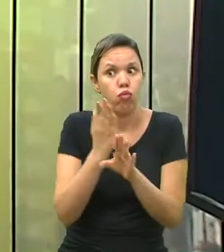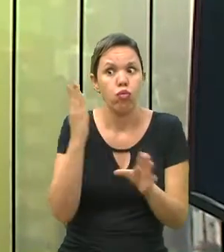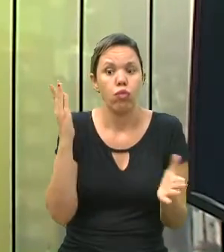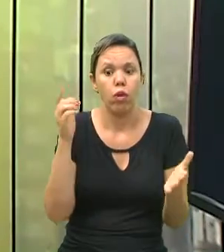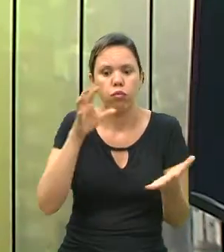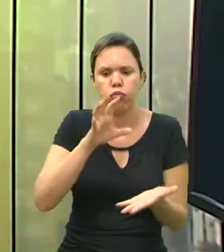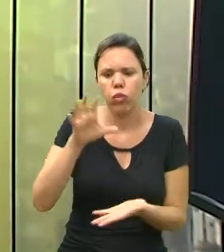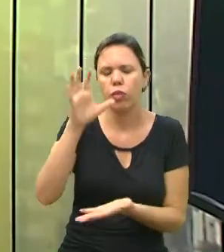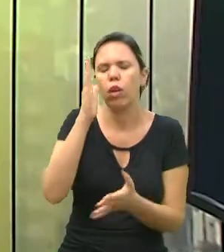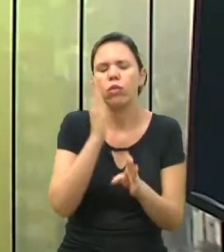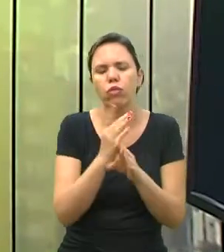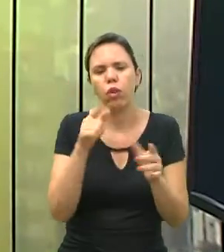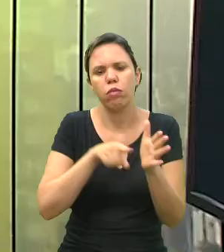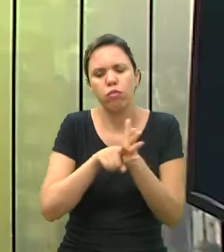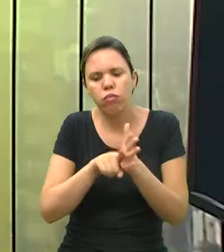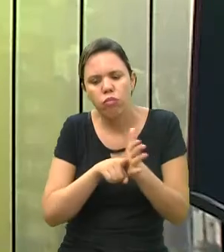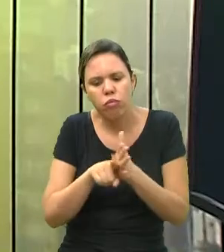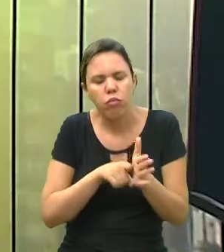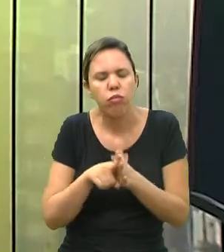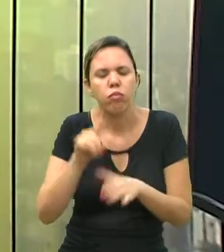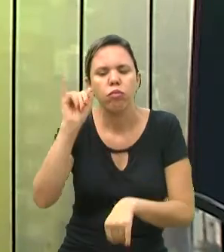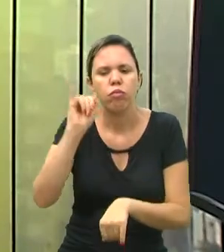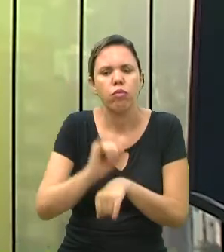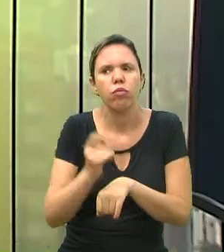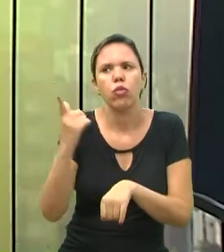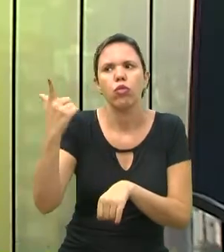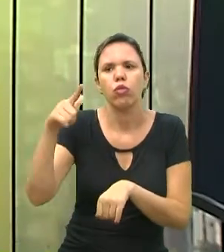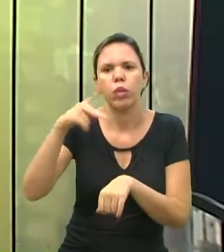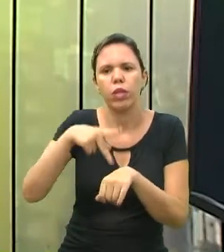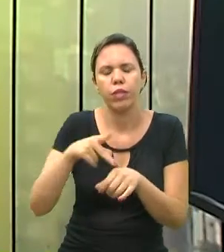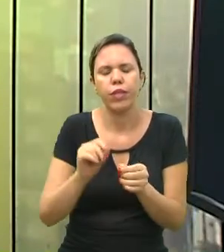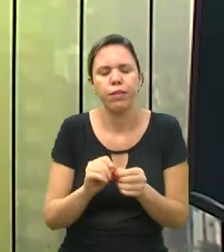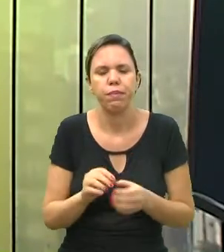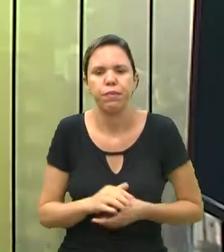foi mapeado nessa pesquisa internacional?